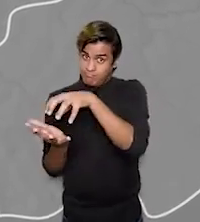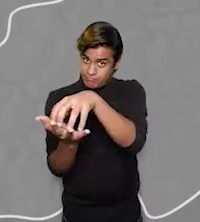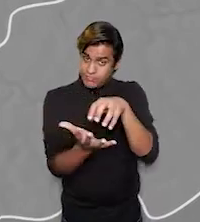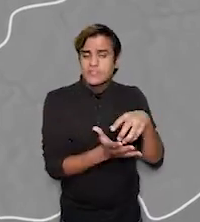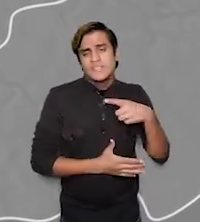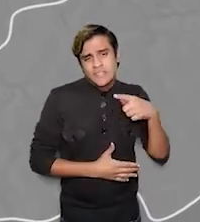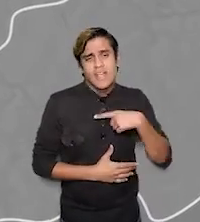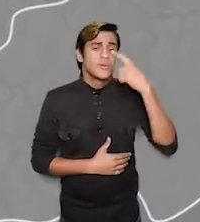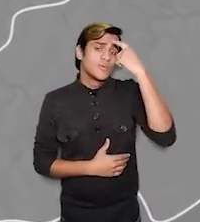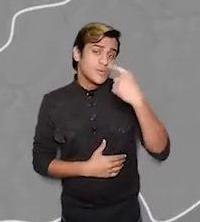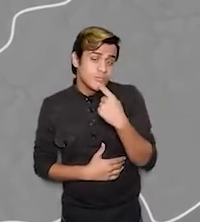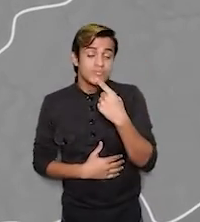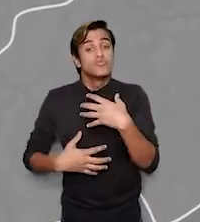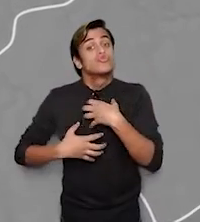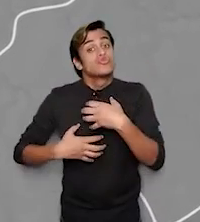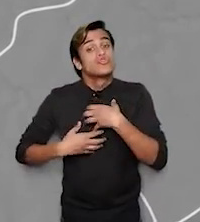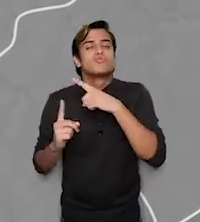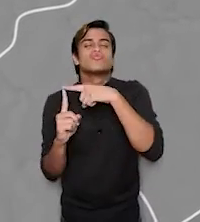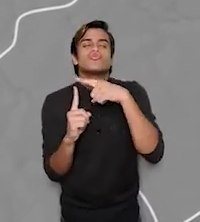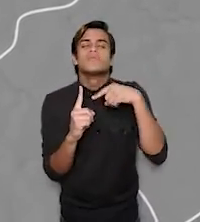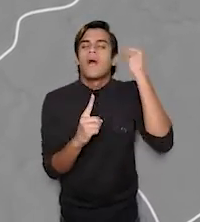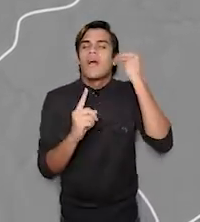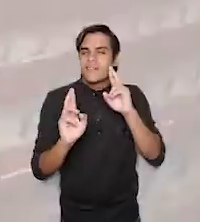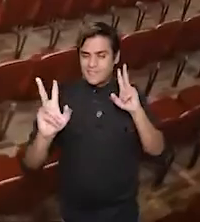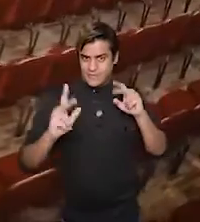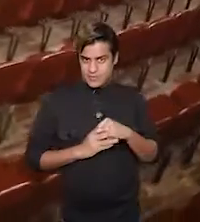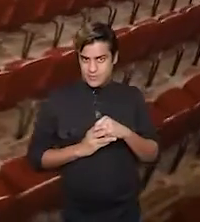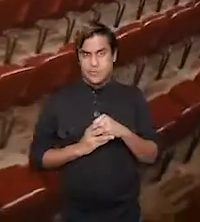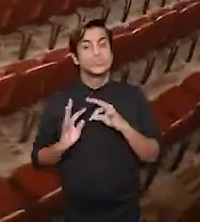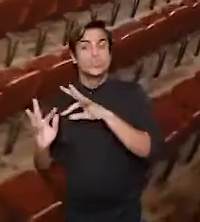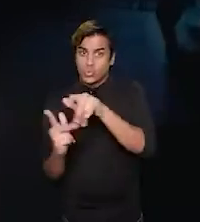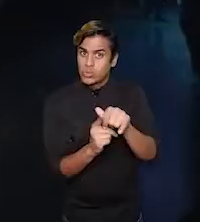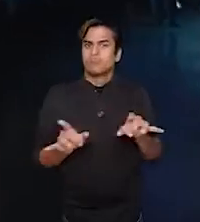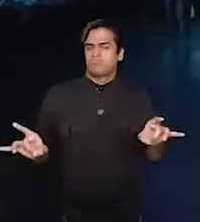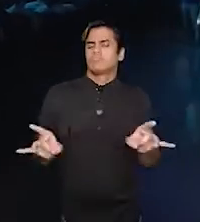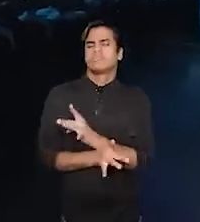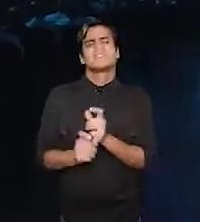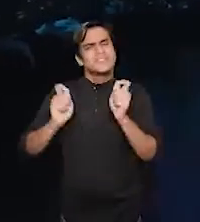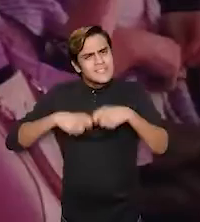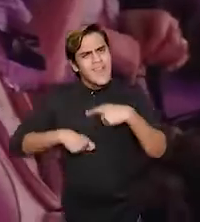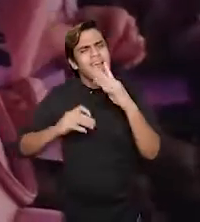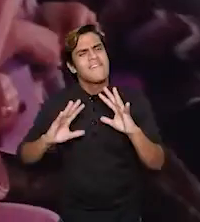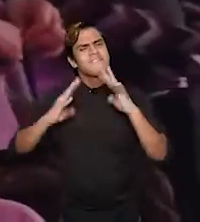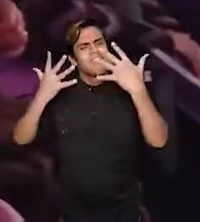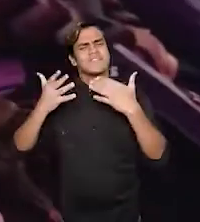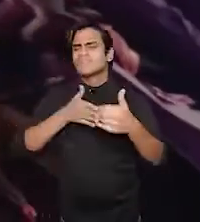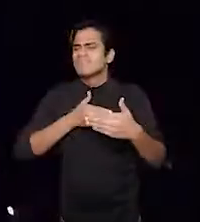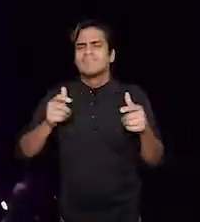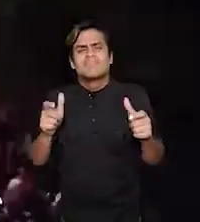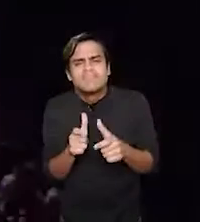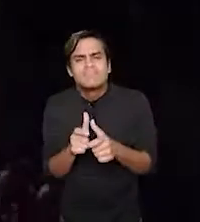tem sua personalidade, seu estilo, um tipo de experiência. Todas têm estruturas completas para receber seu evento,